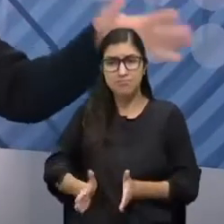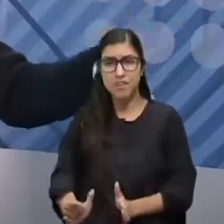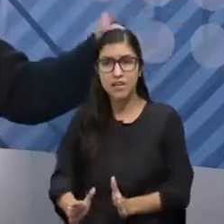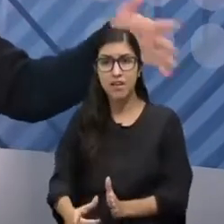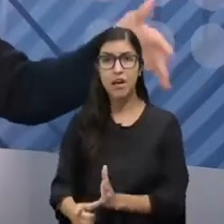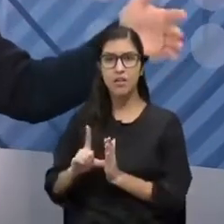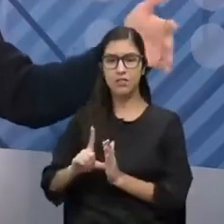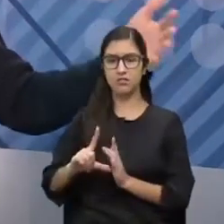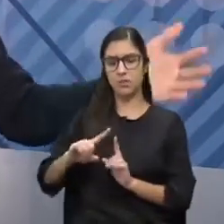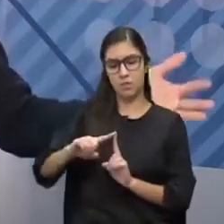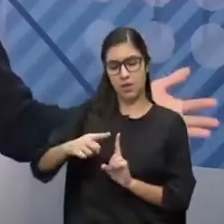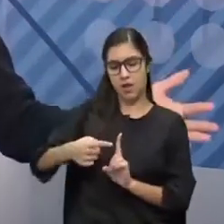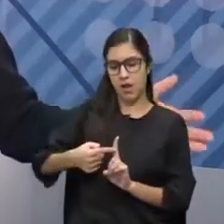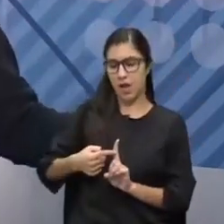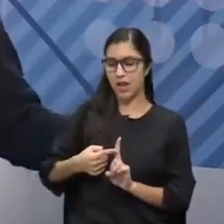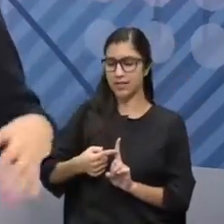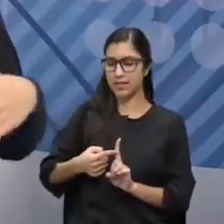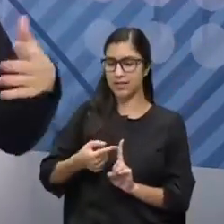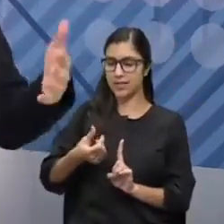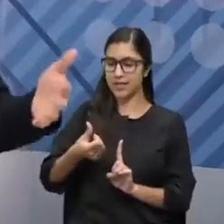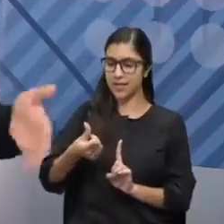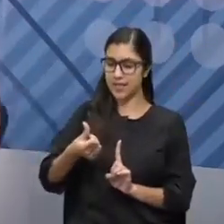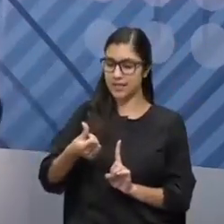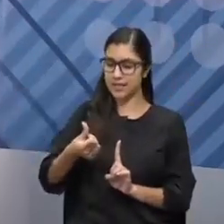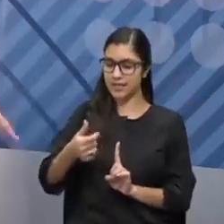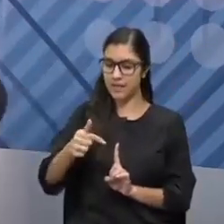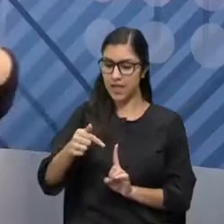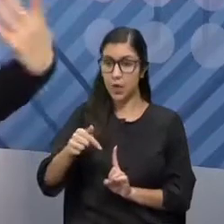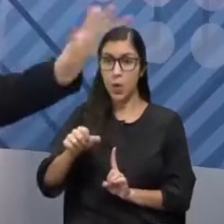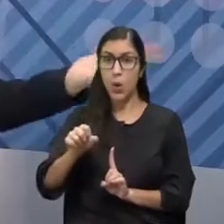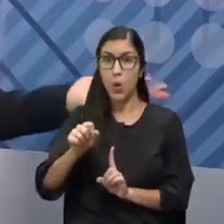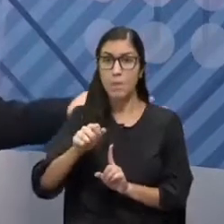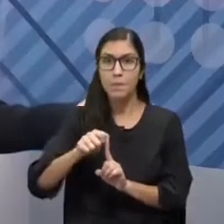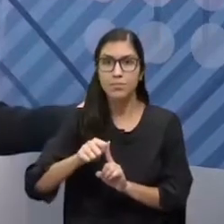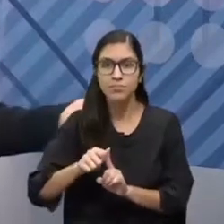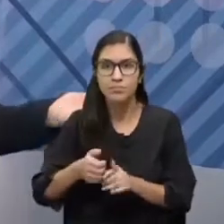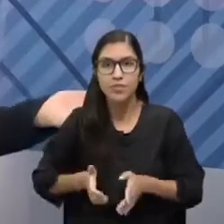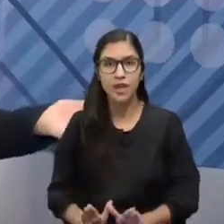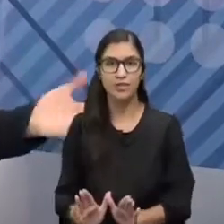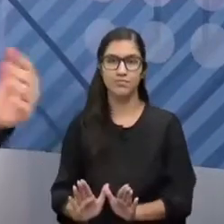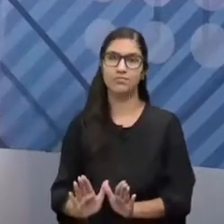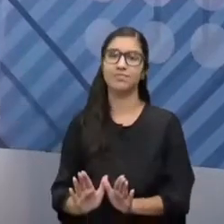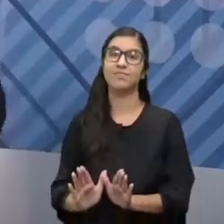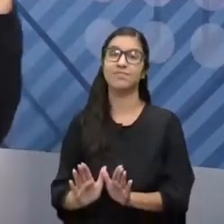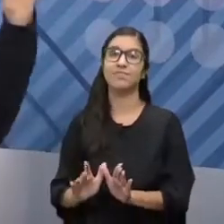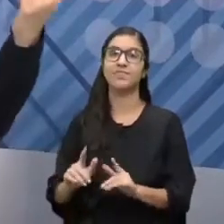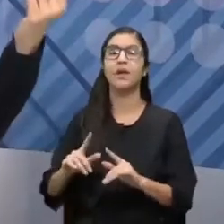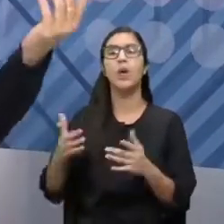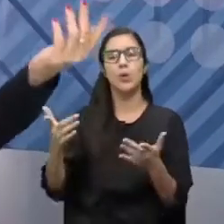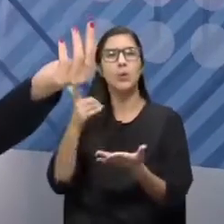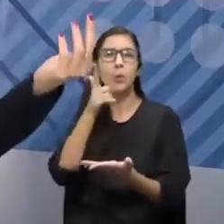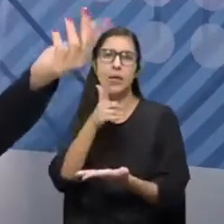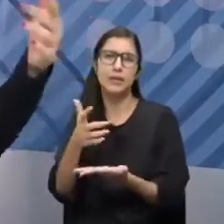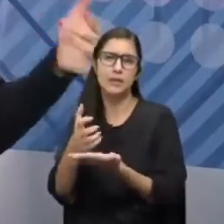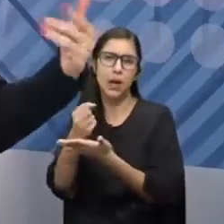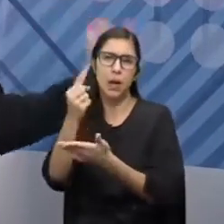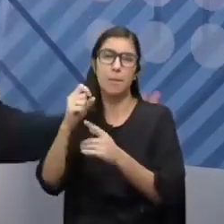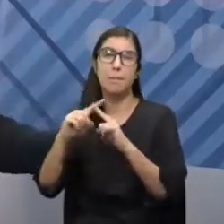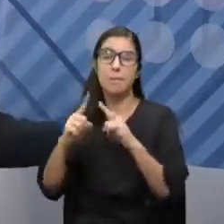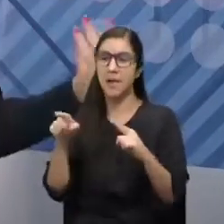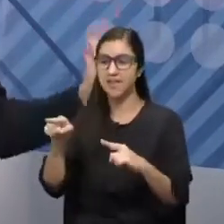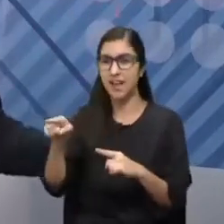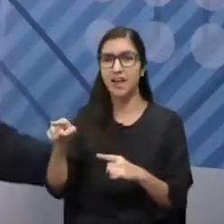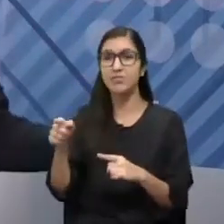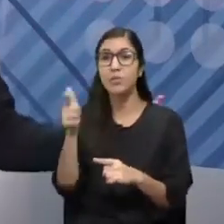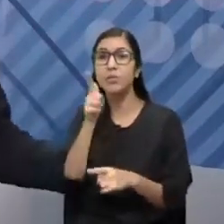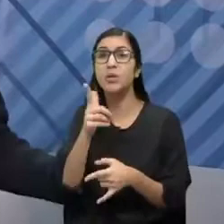Certamente a prematuridade é uma grande vilã. Professora, mas nós estamos salvando mais crianças. Sim, mas essas crianças estão